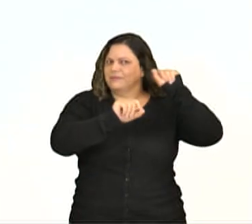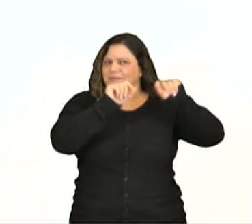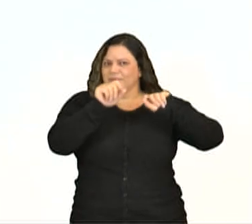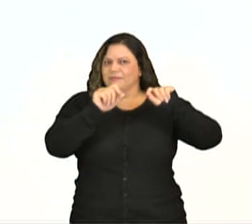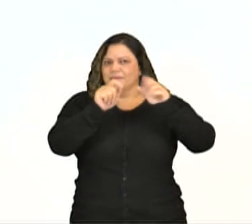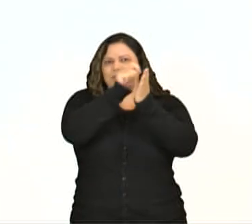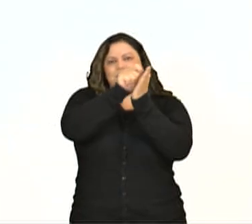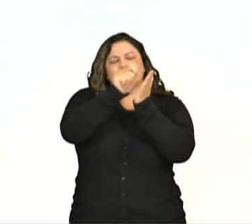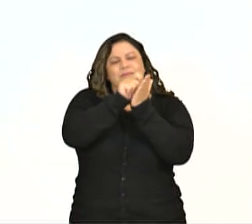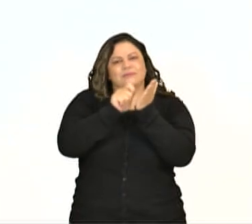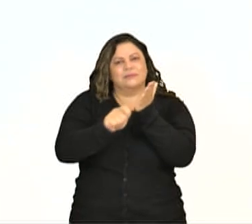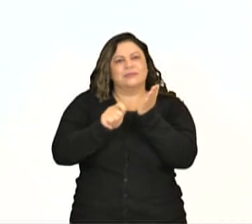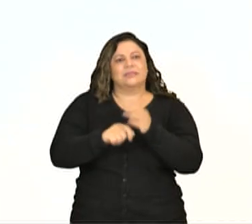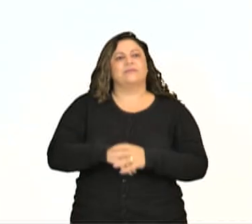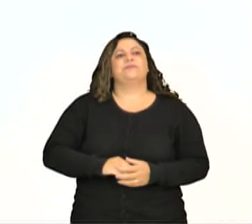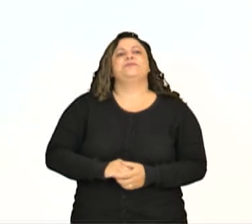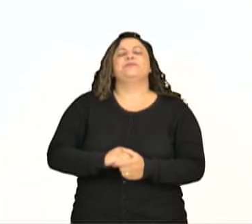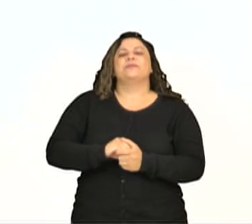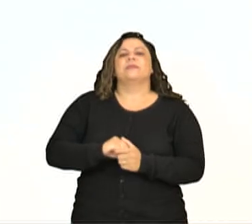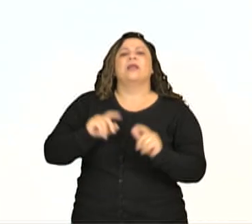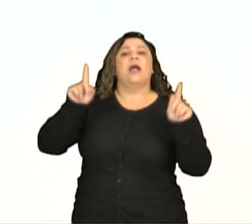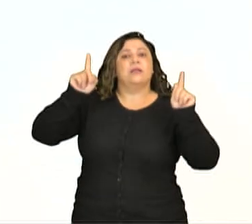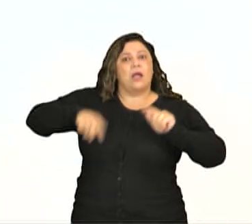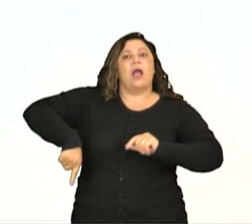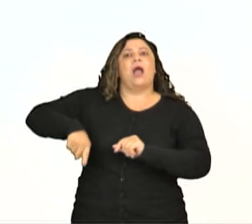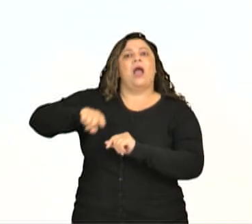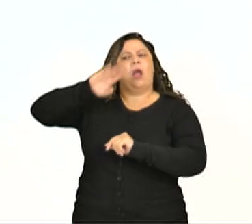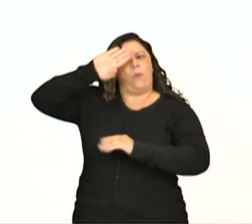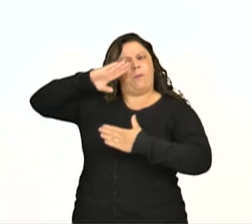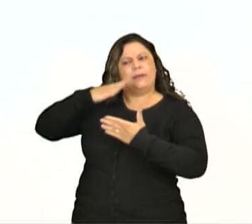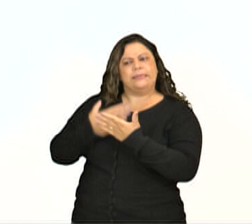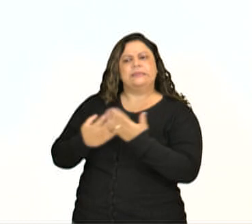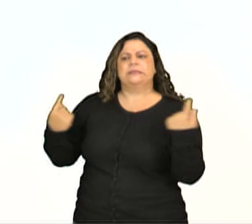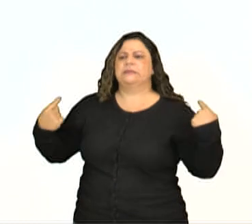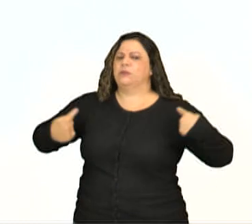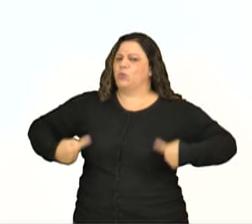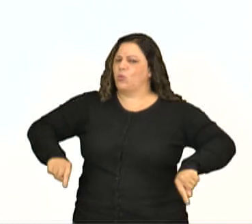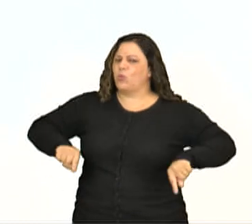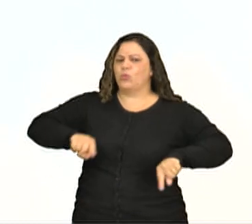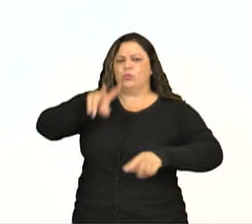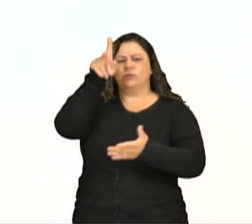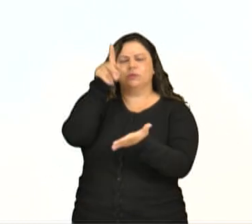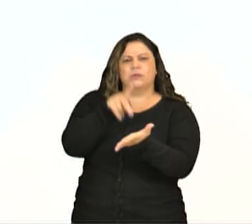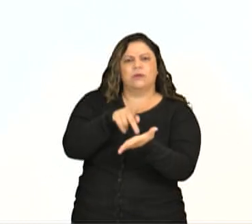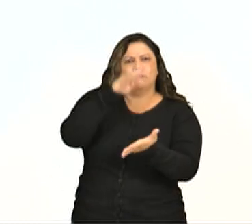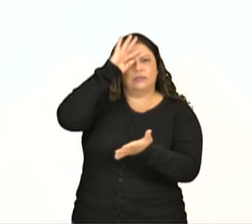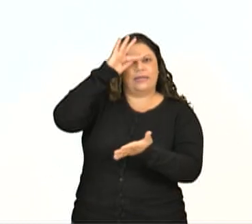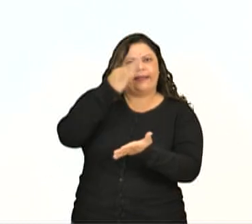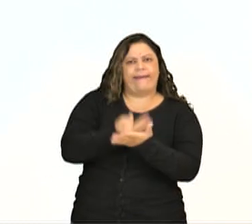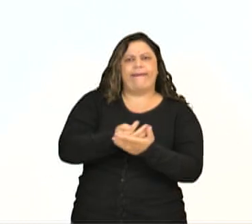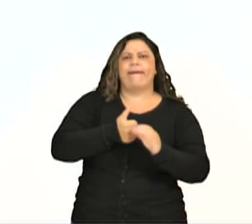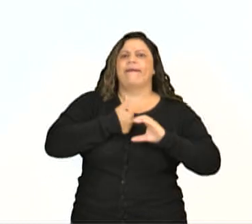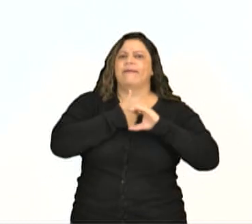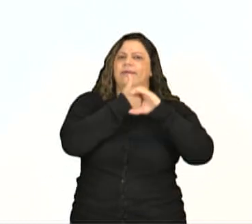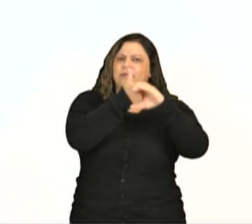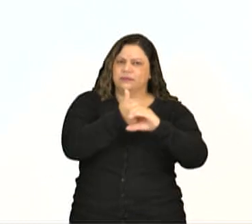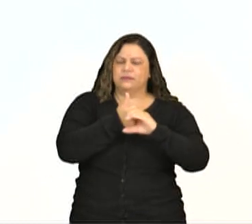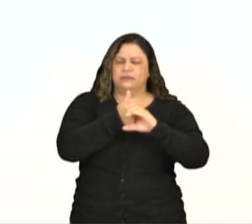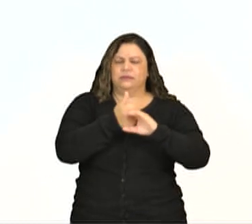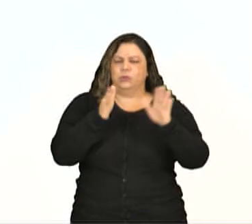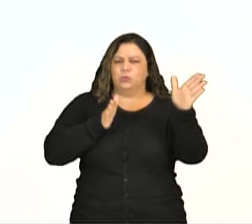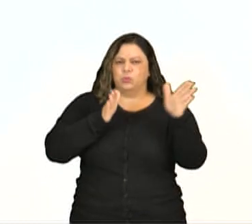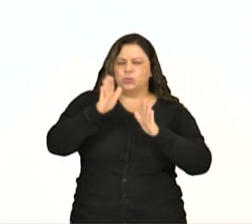aqui. A heresia é uma crença que contradiz as verdades da fé cristã e durante a escolástica foi duramente